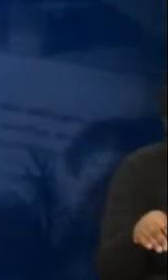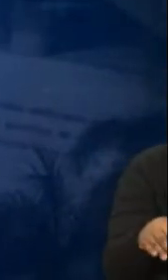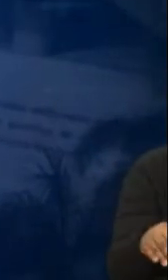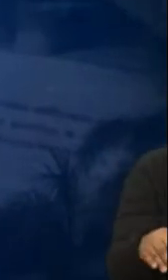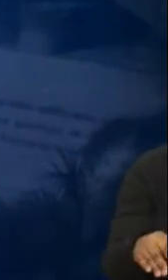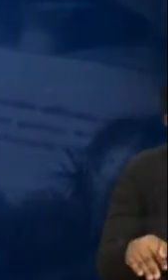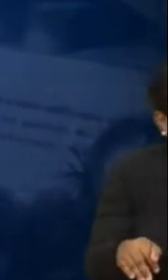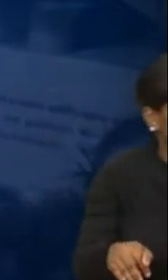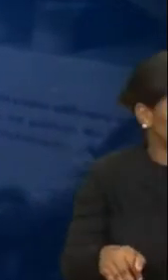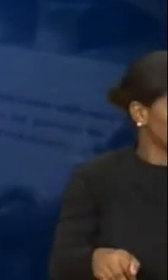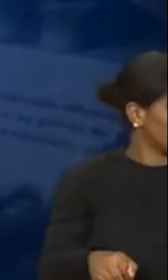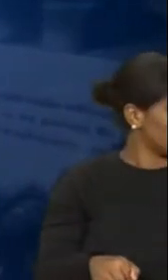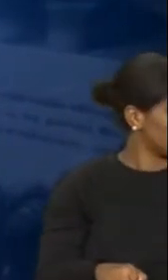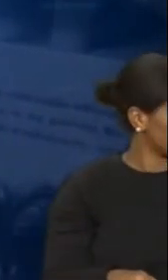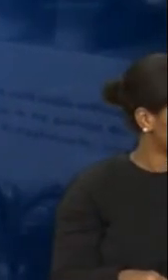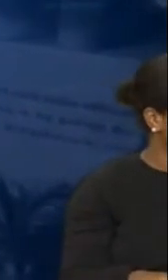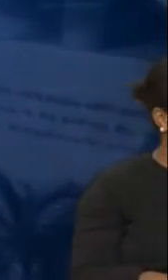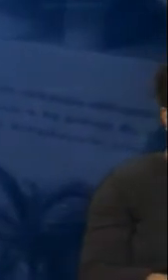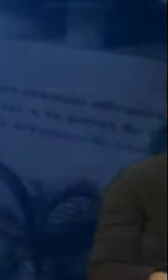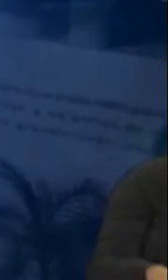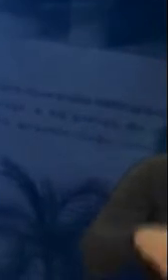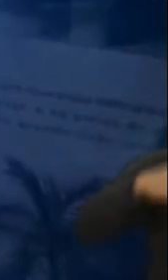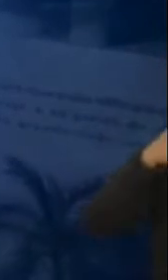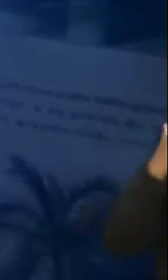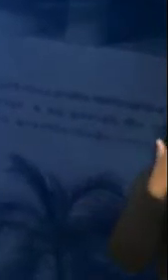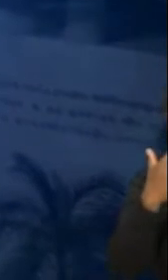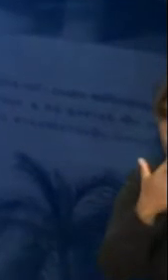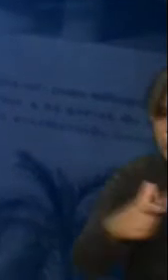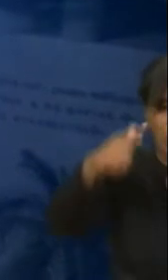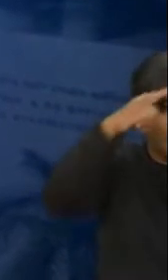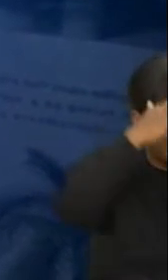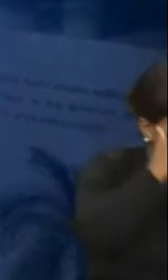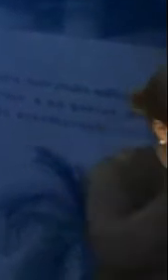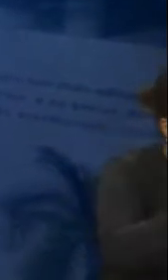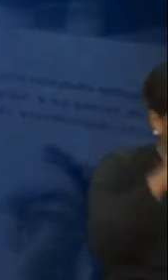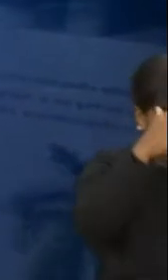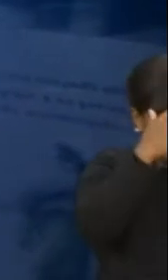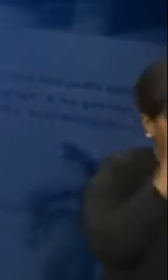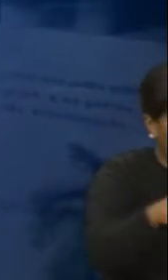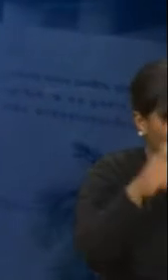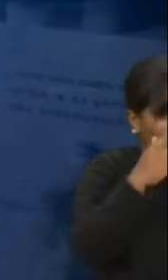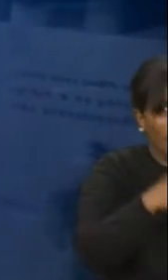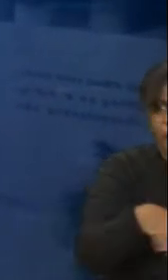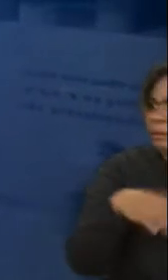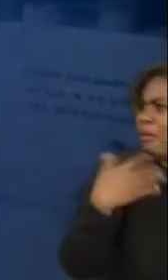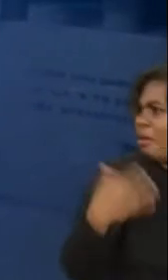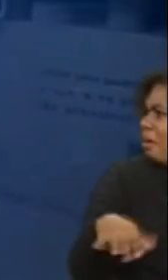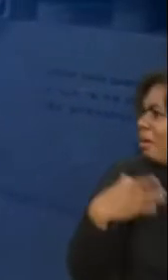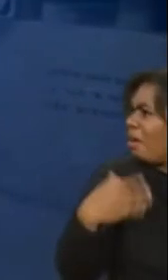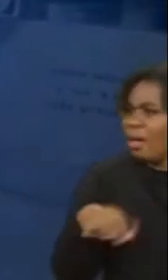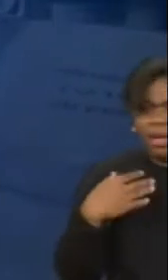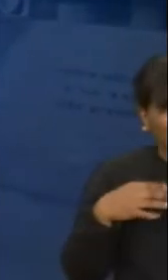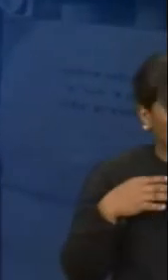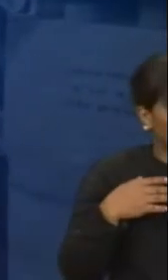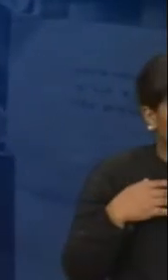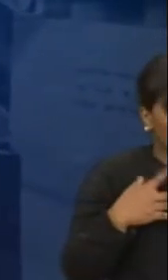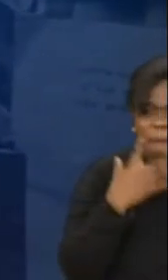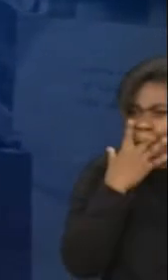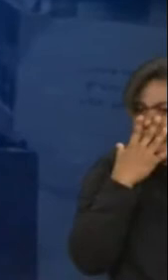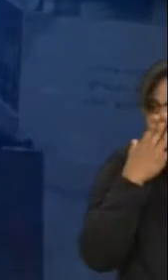e parece que é o fim, quando o vento está revolto, quando o vento está